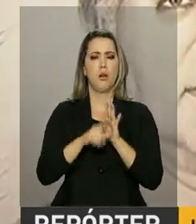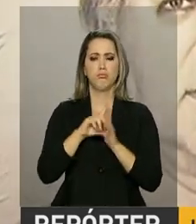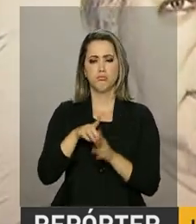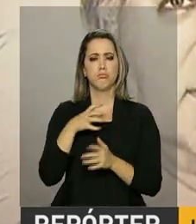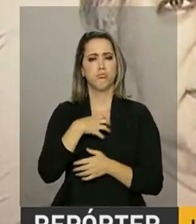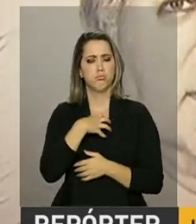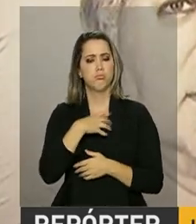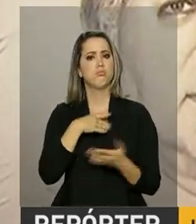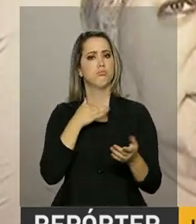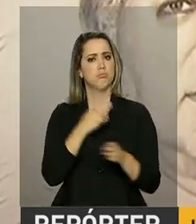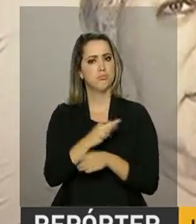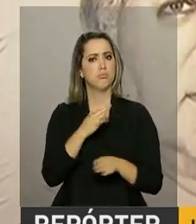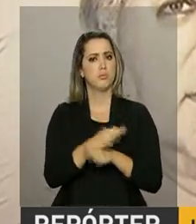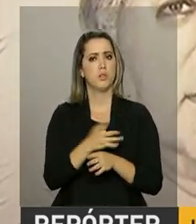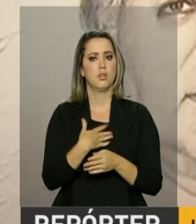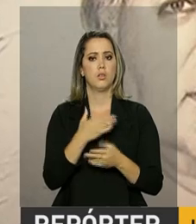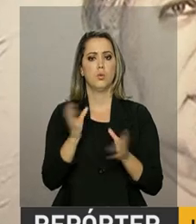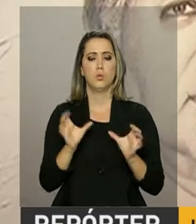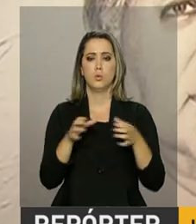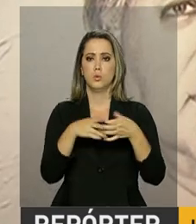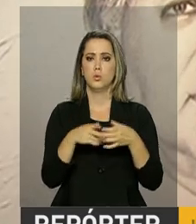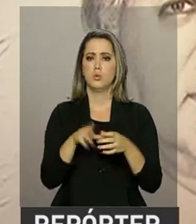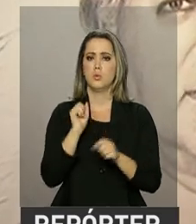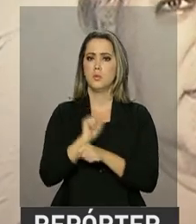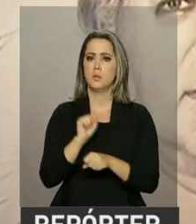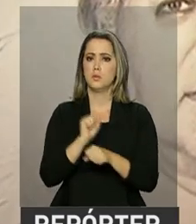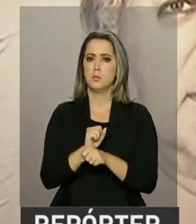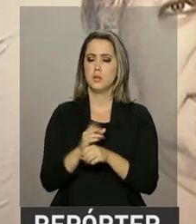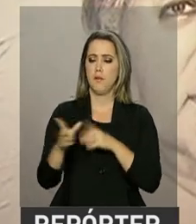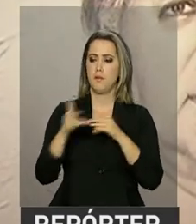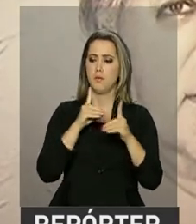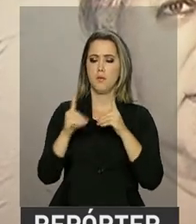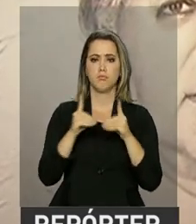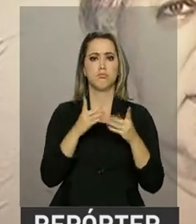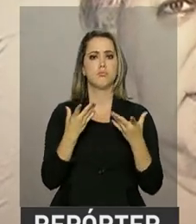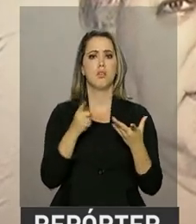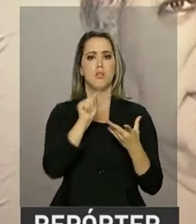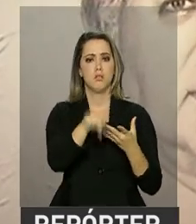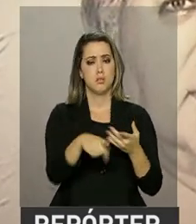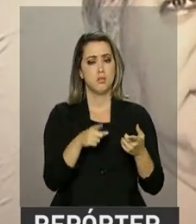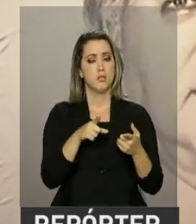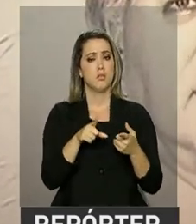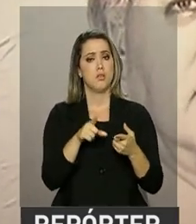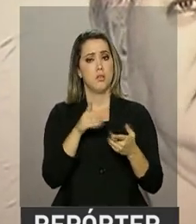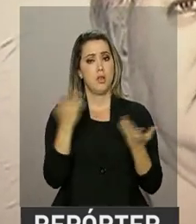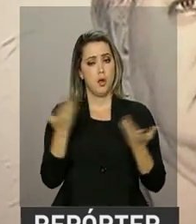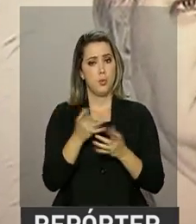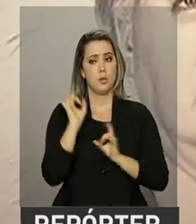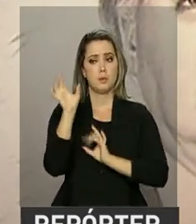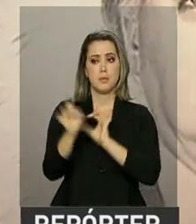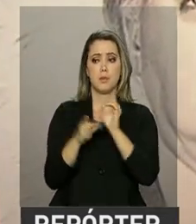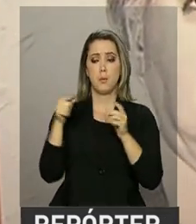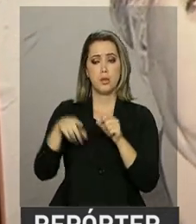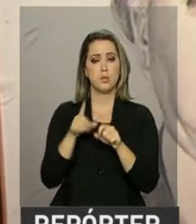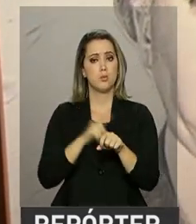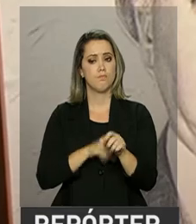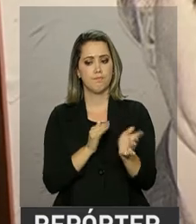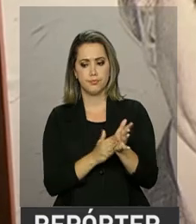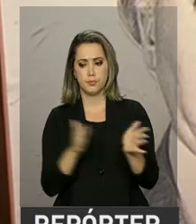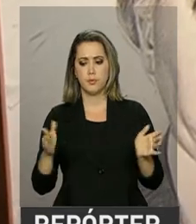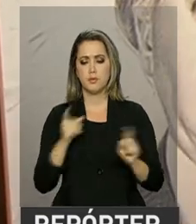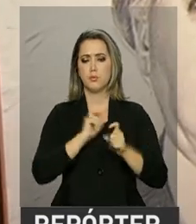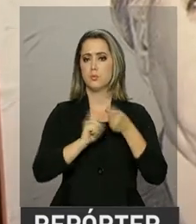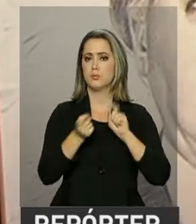acho que o mercado aguardava comunicação aberta e especialmente neste momento em que essa